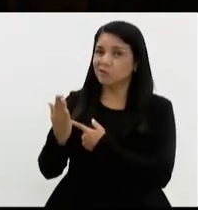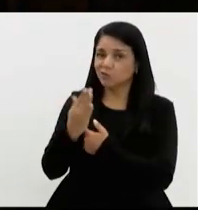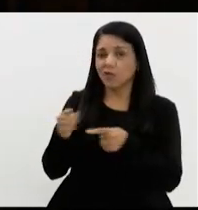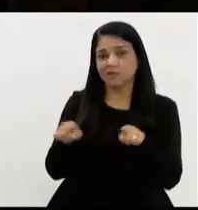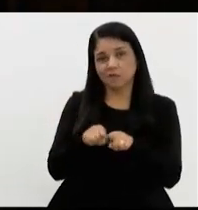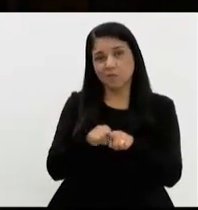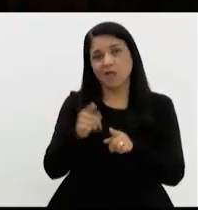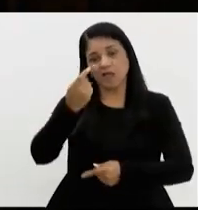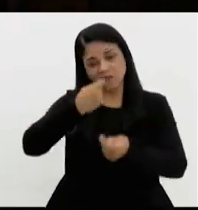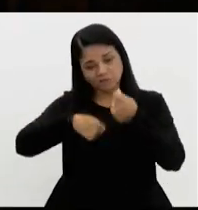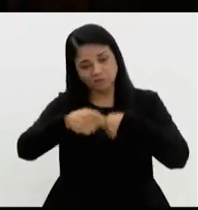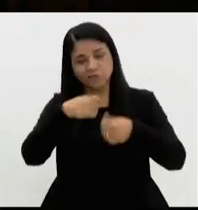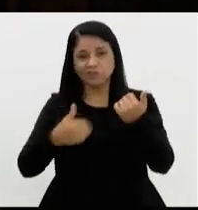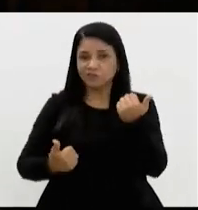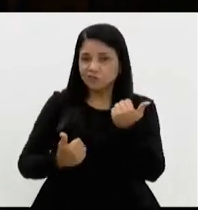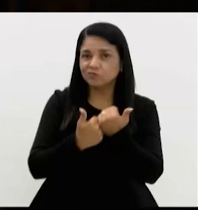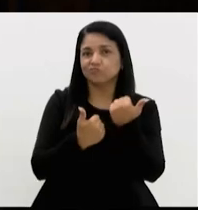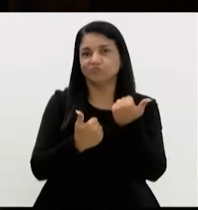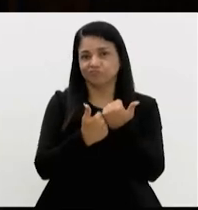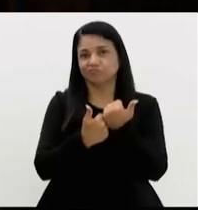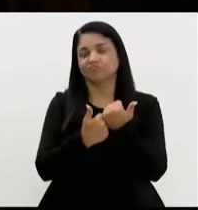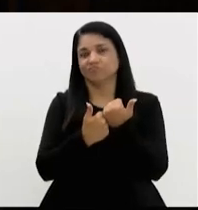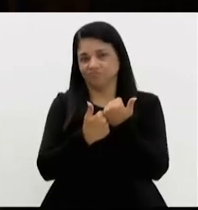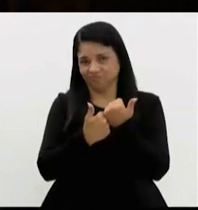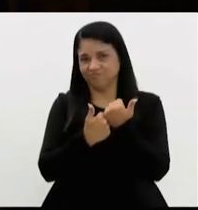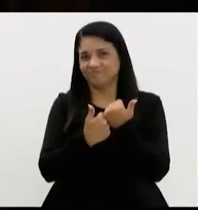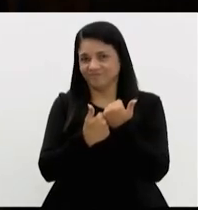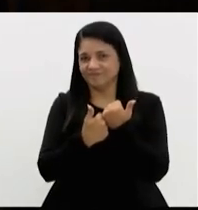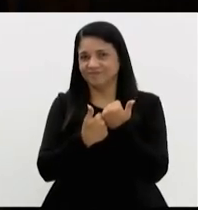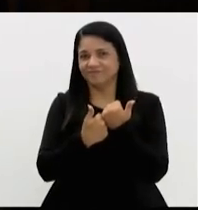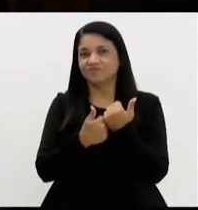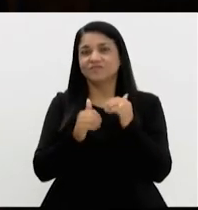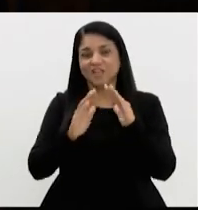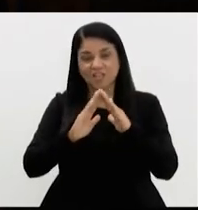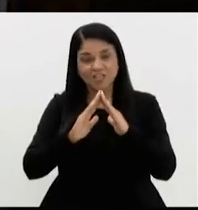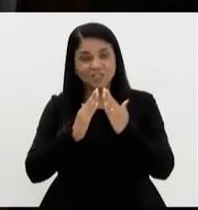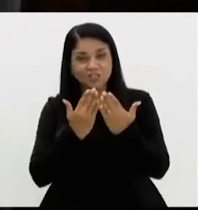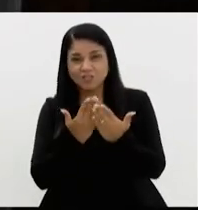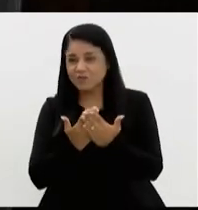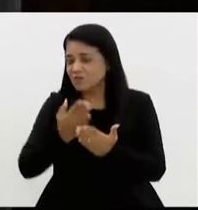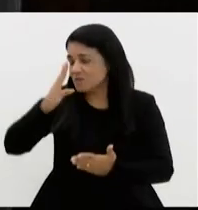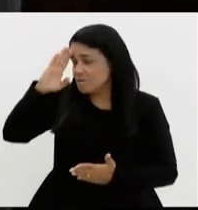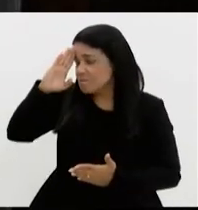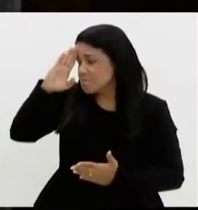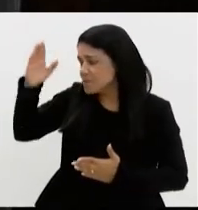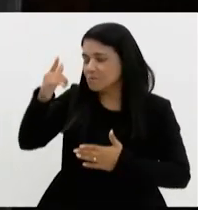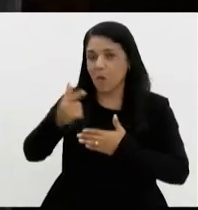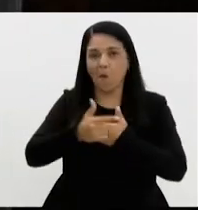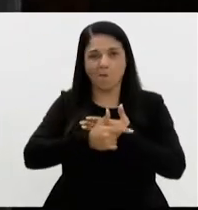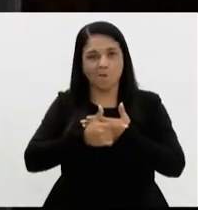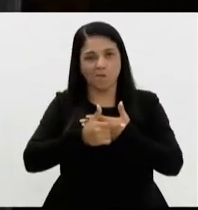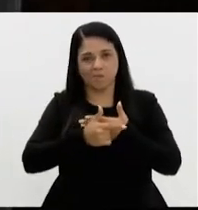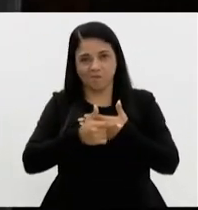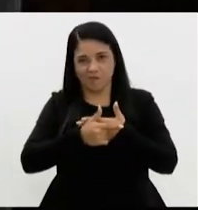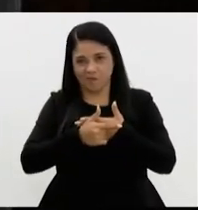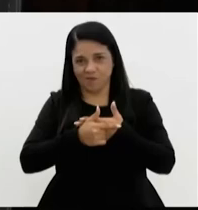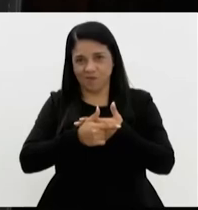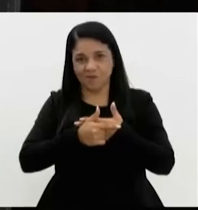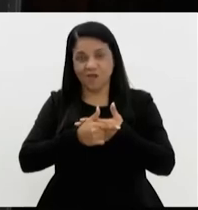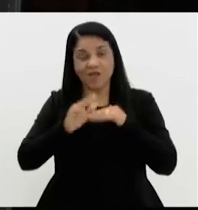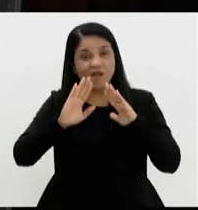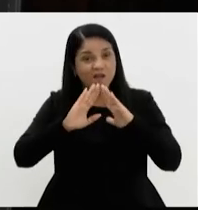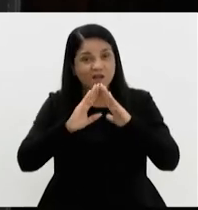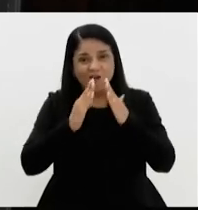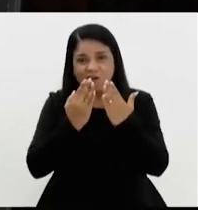administrativo também e penso que a as escolas TM um papel fundamental porque a escola que vai